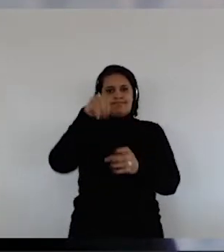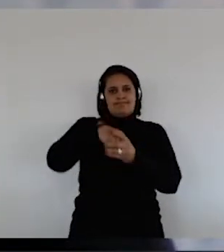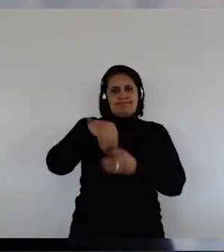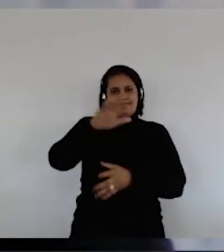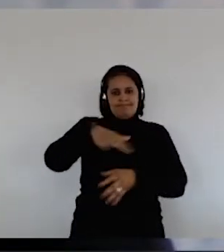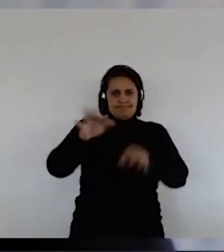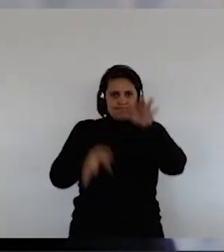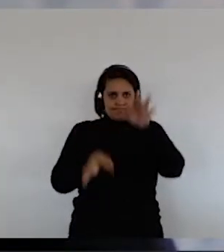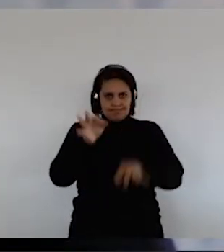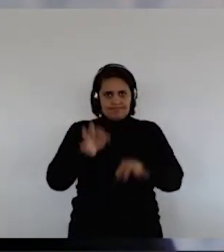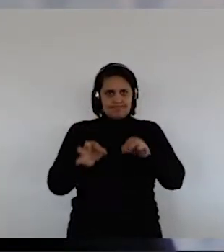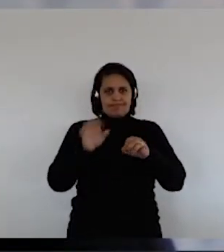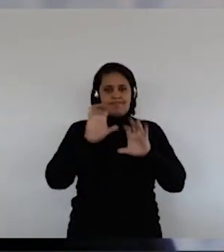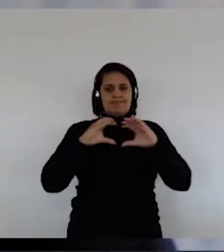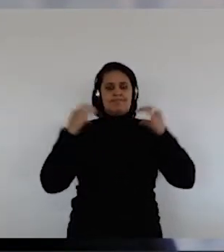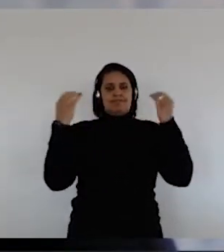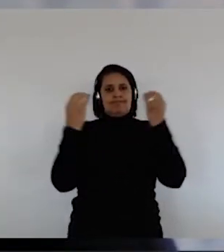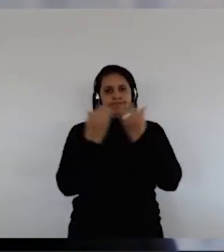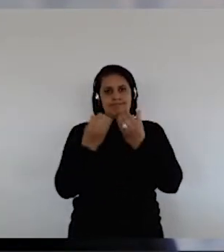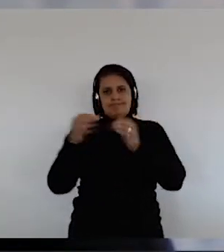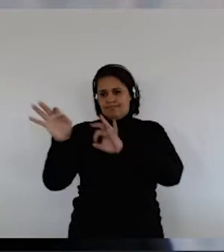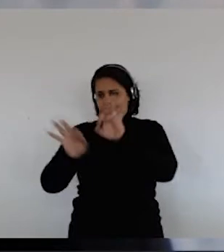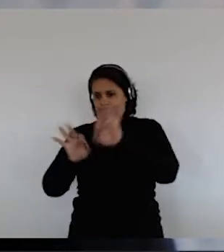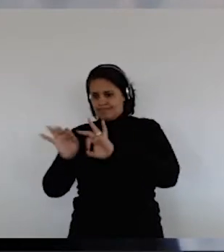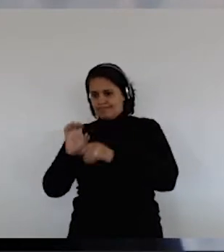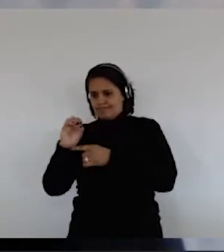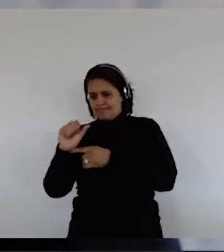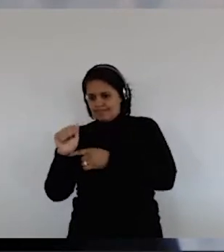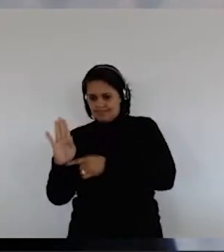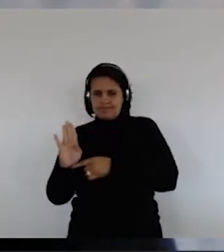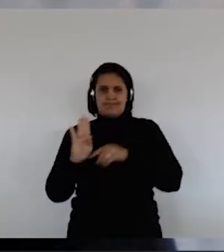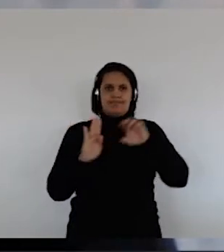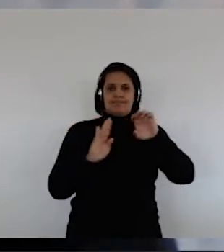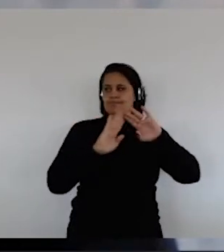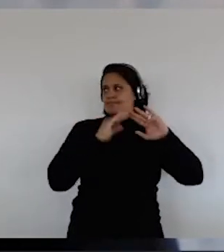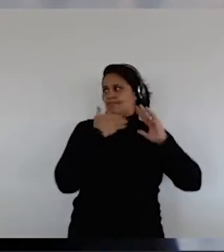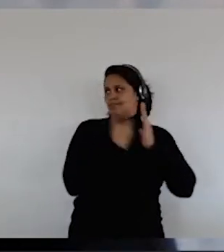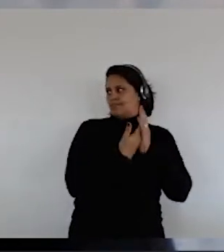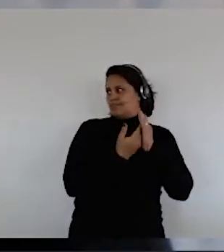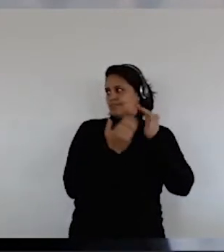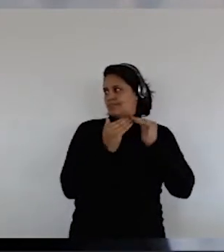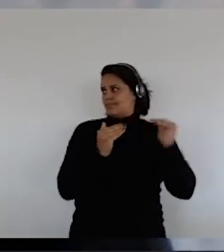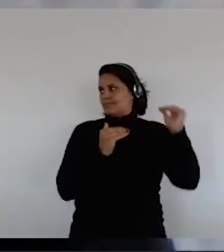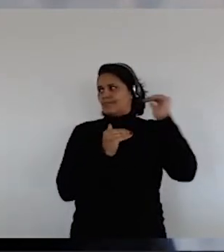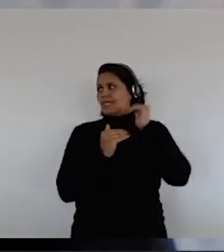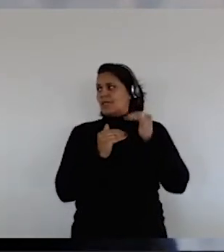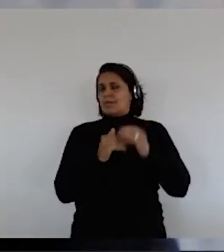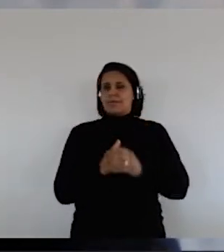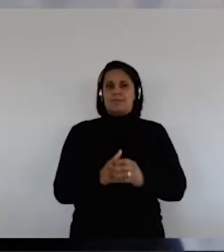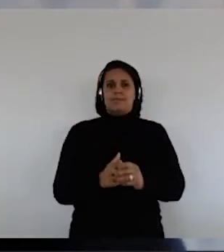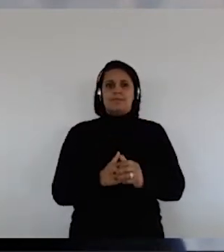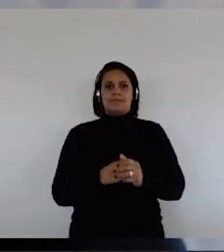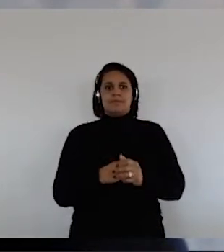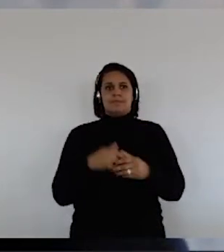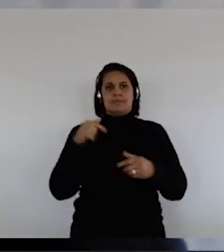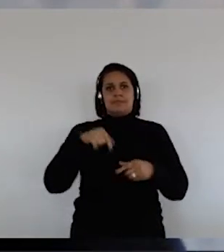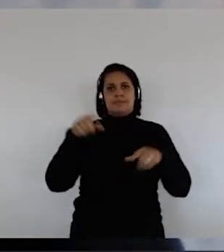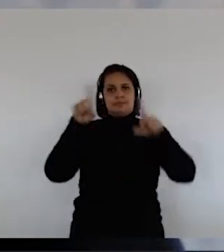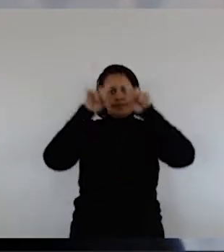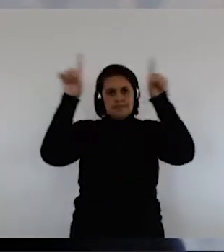OAB e pela Escola Nacional da Advocacia, e especificamente nesse